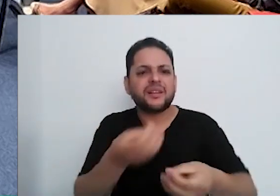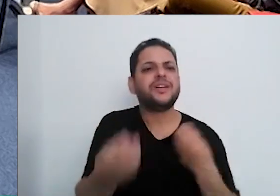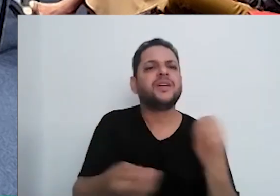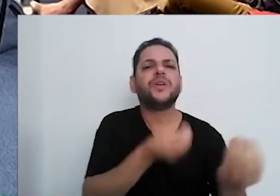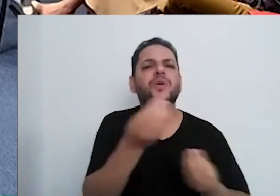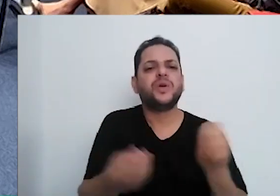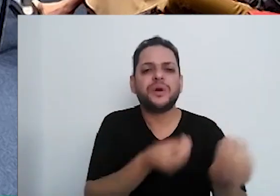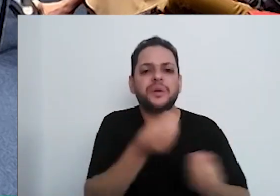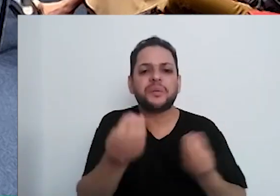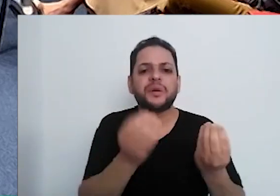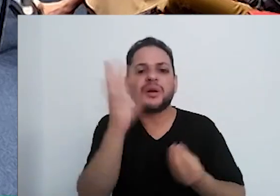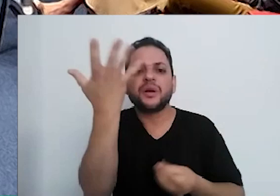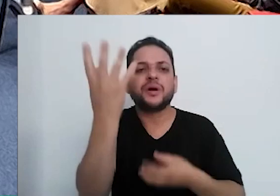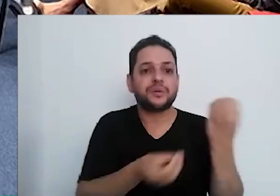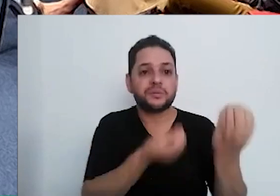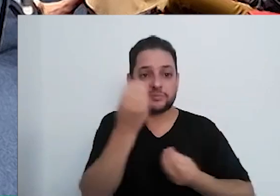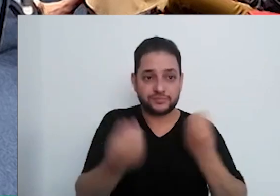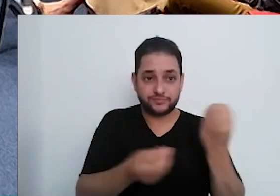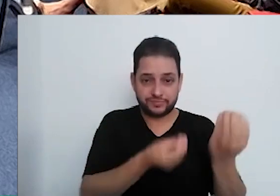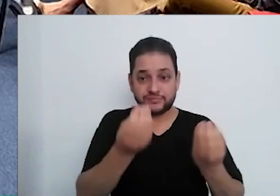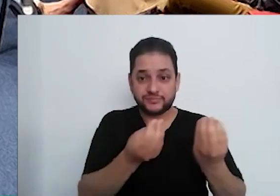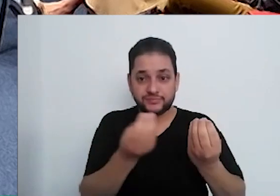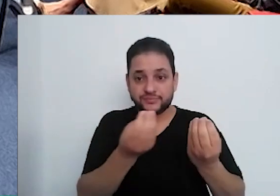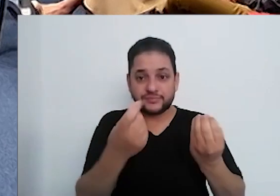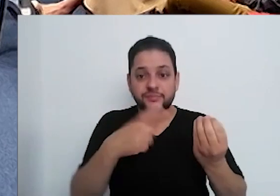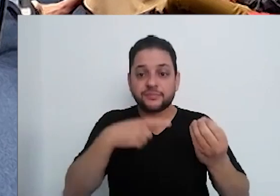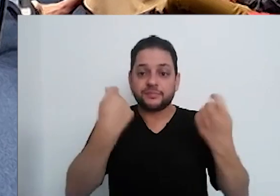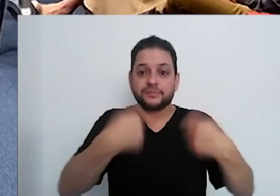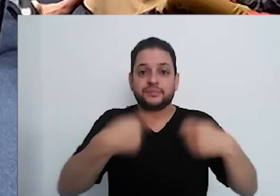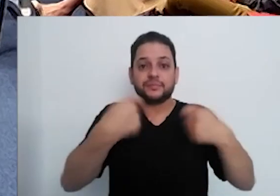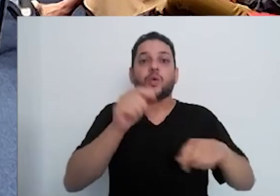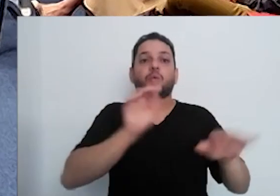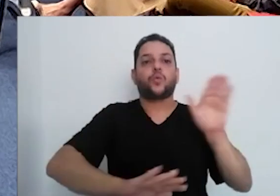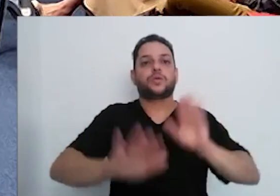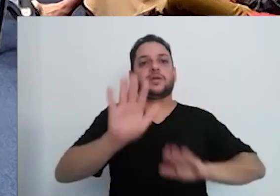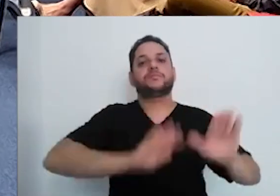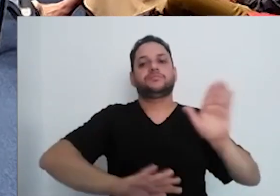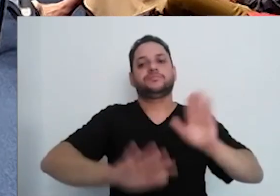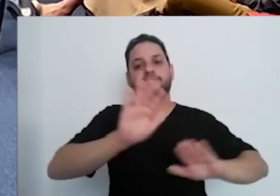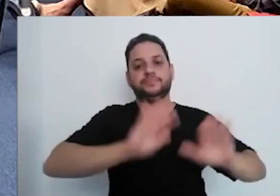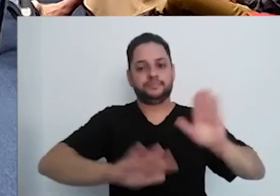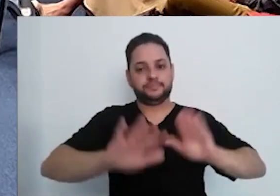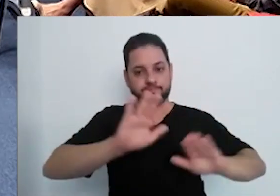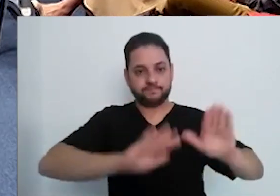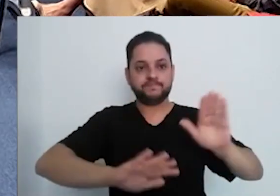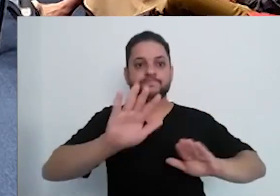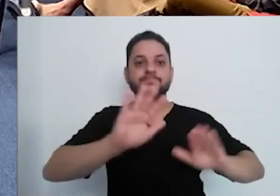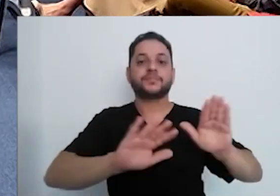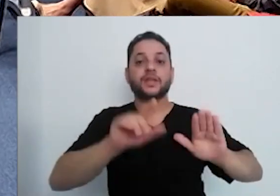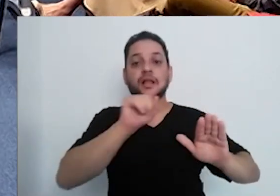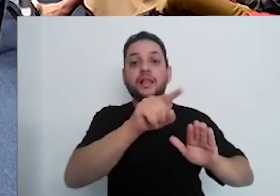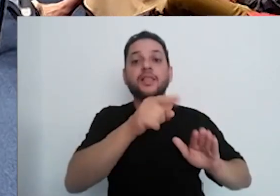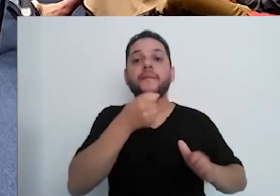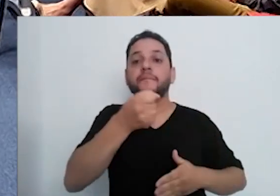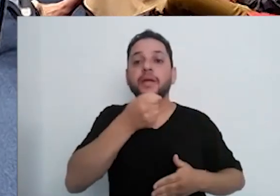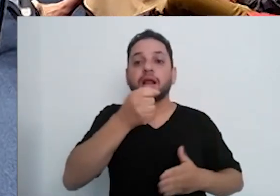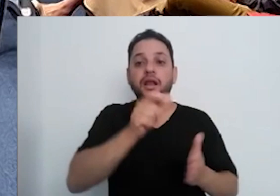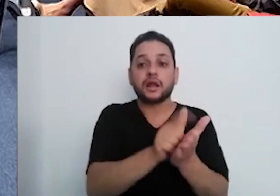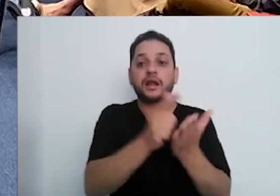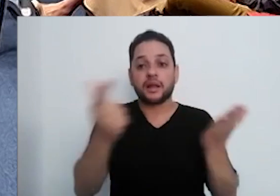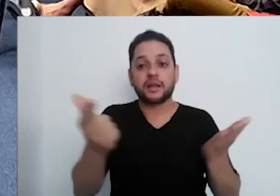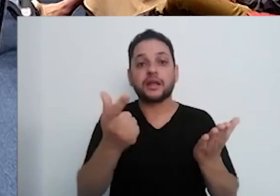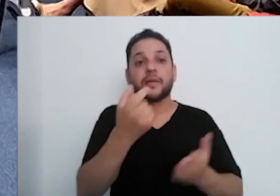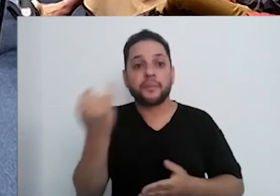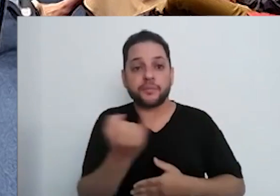né eh Então esse tipo de cuidado tem que ser tomado eu acho que a imprensa pode ter um papel muito positivo de